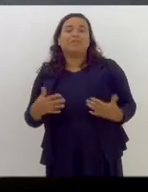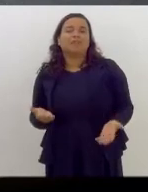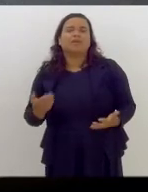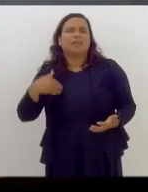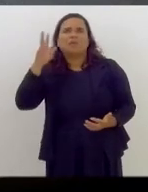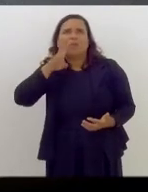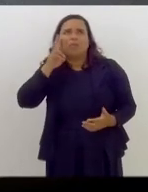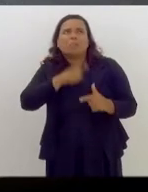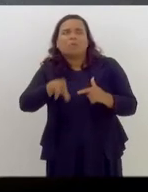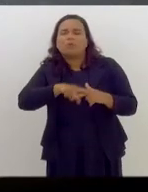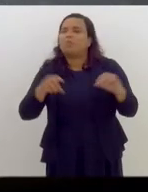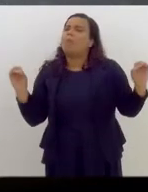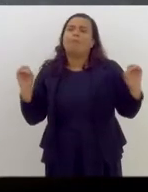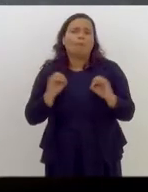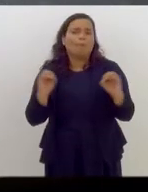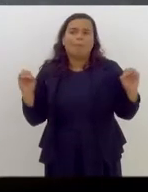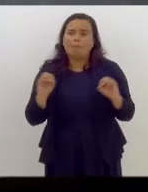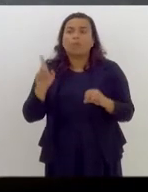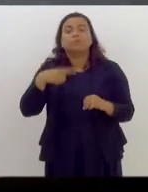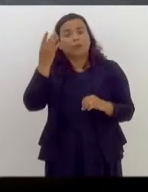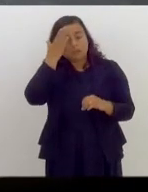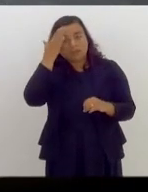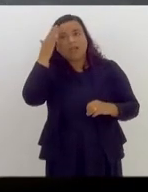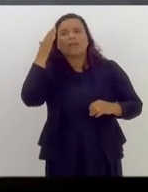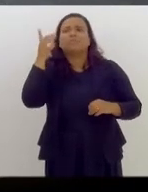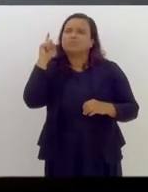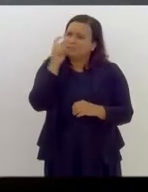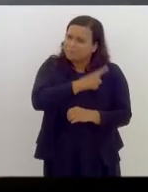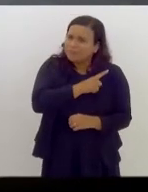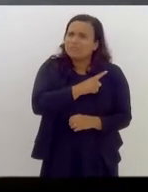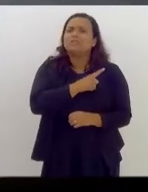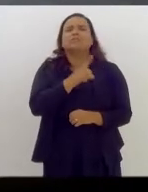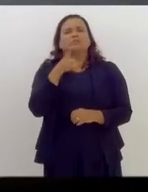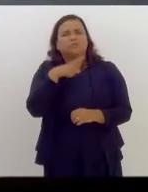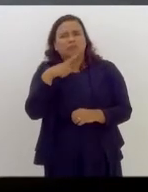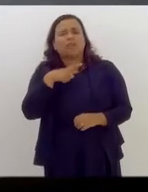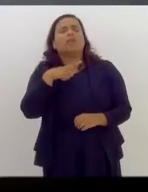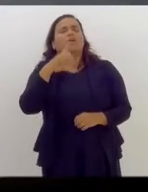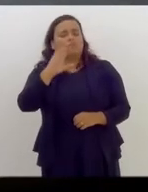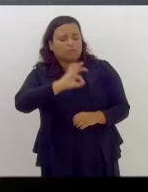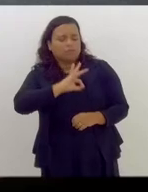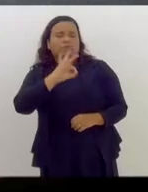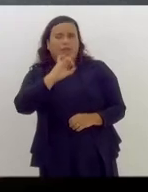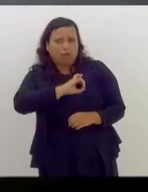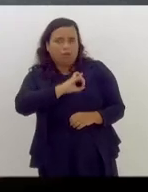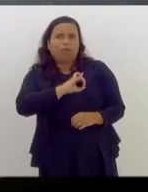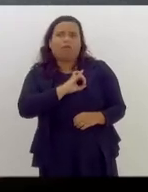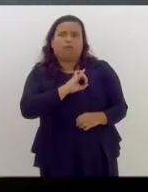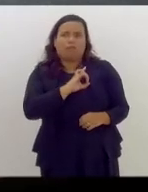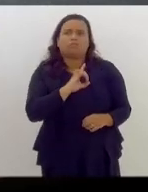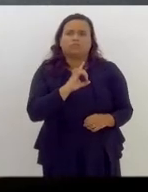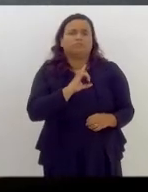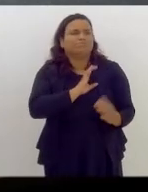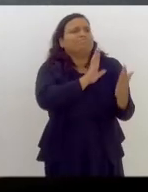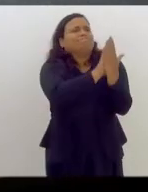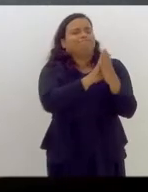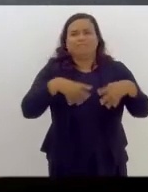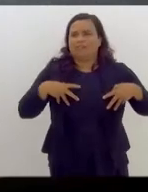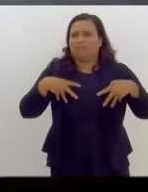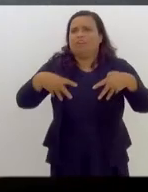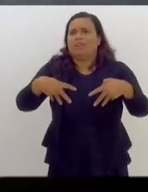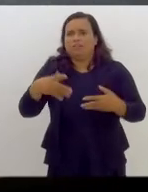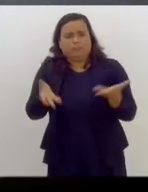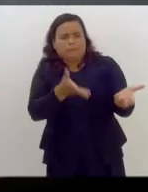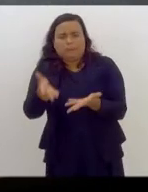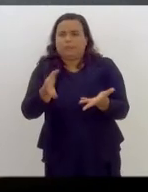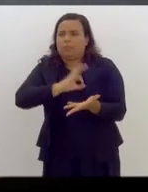problema nenhum. Sabemos da dificuldade que é, doutor, ser delegado e estar à frente de uma